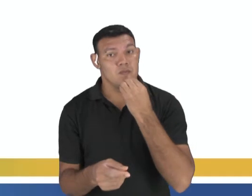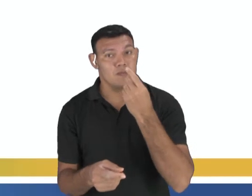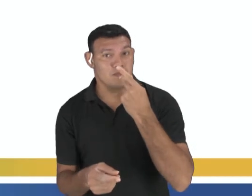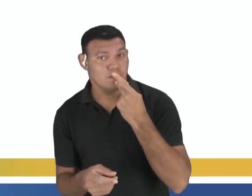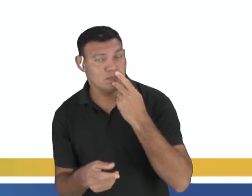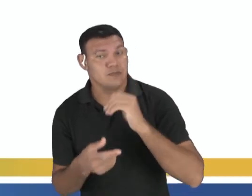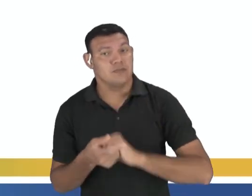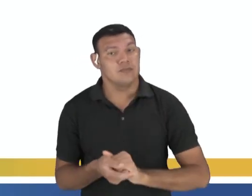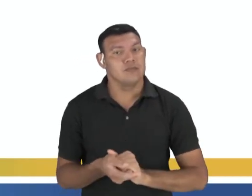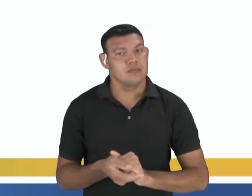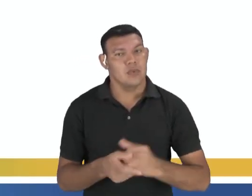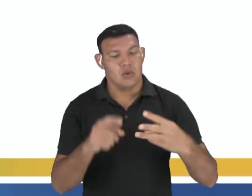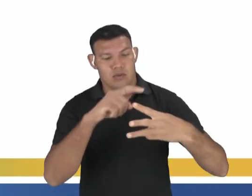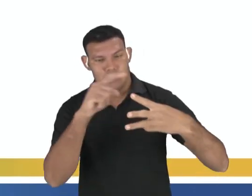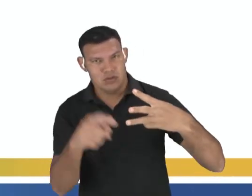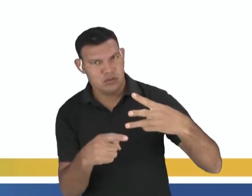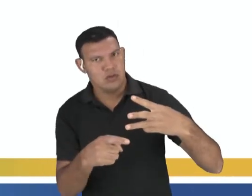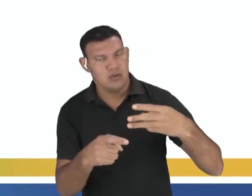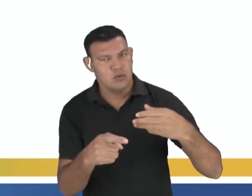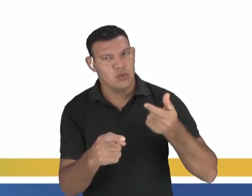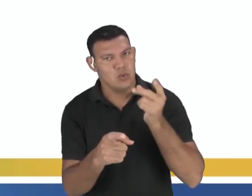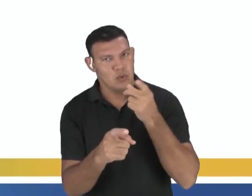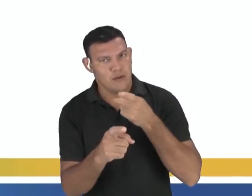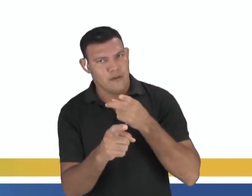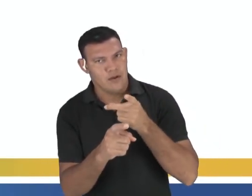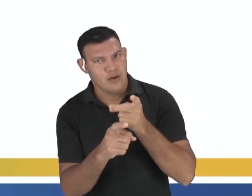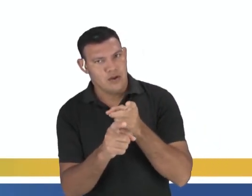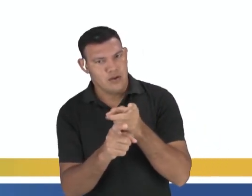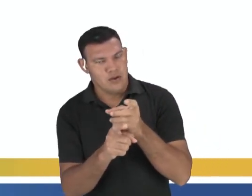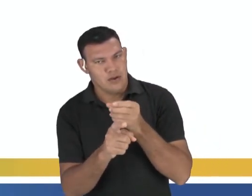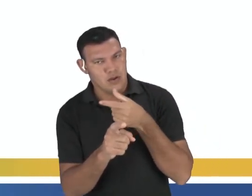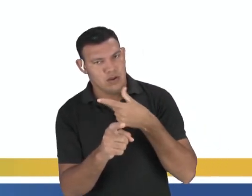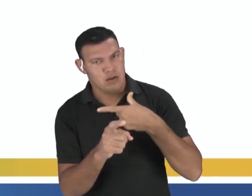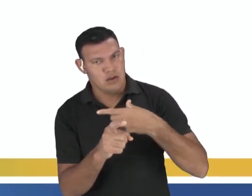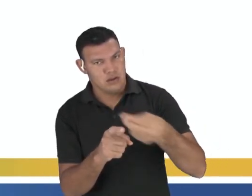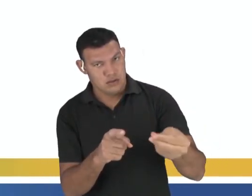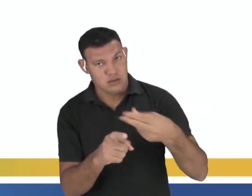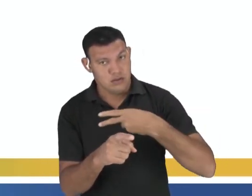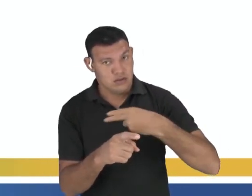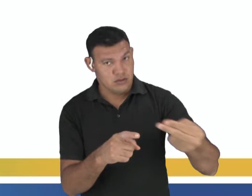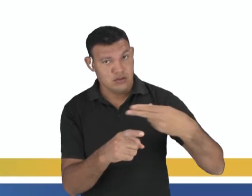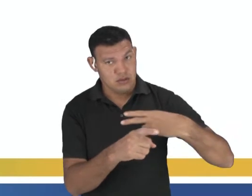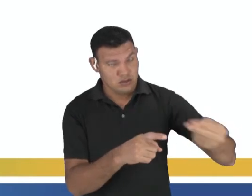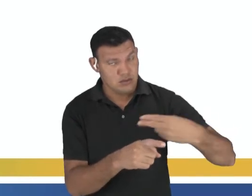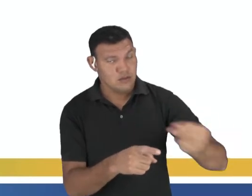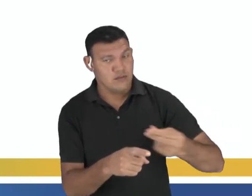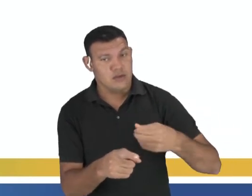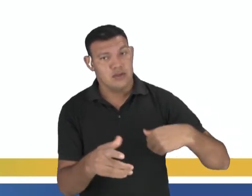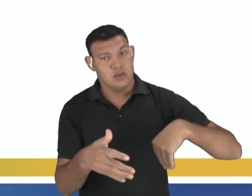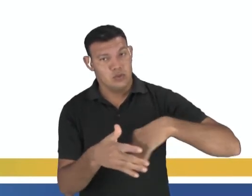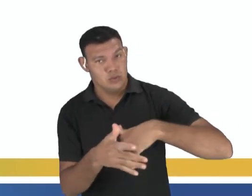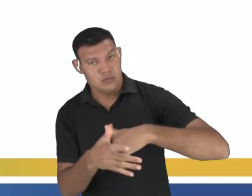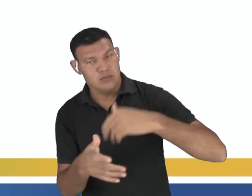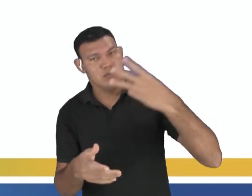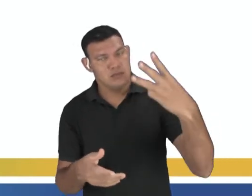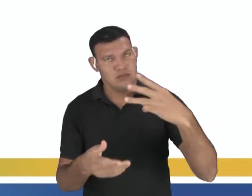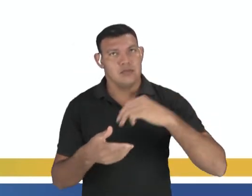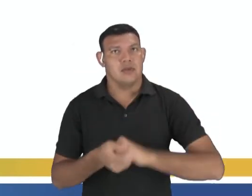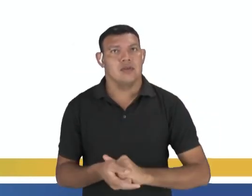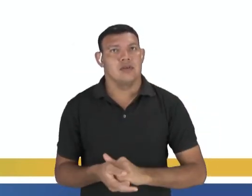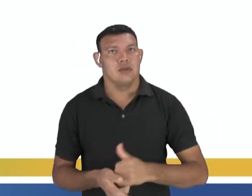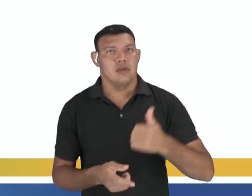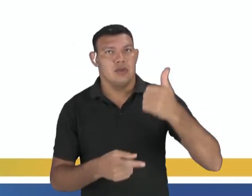a probabilidade dele vencer os 3 jogos. Então, ó, no caso, a probabilidade do Quixajuba vencer os 3 jogos vai ser 1 sobre